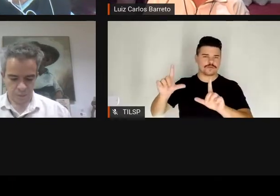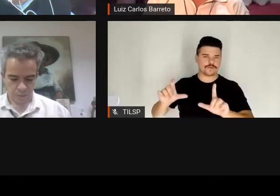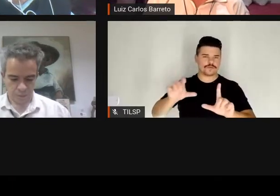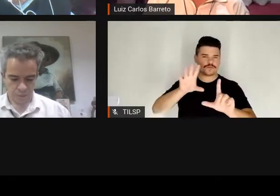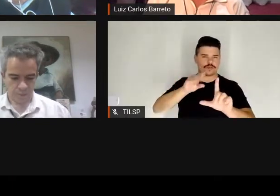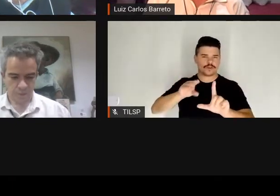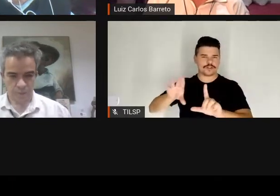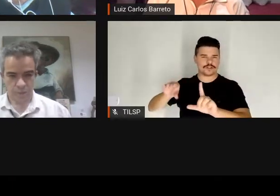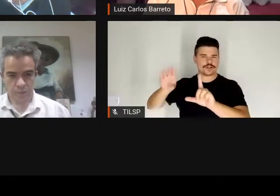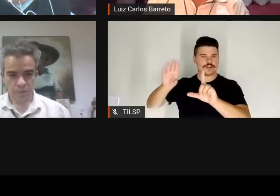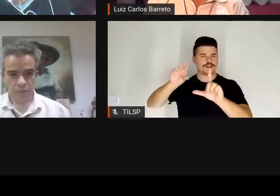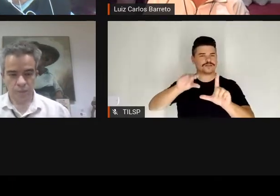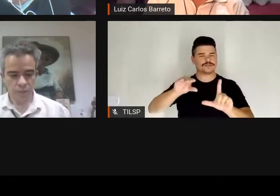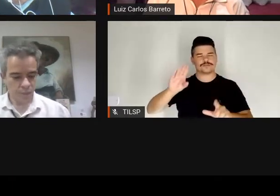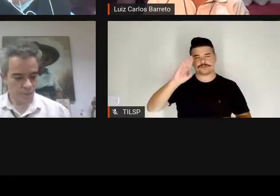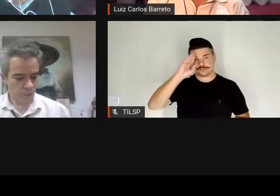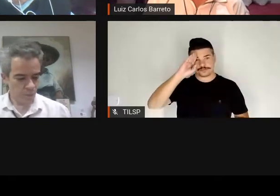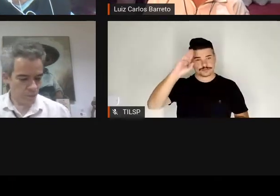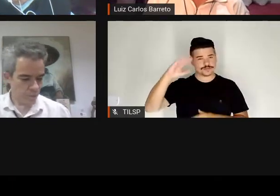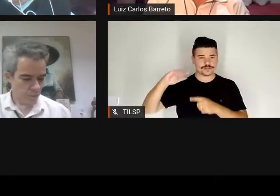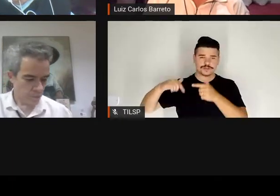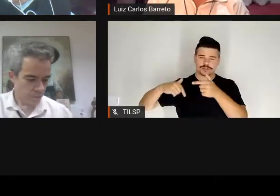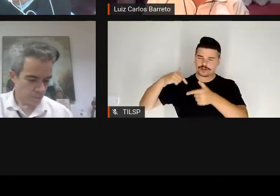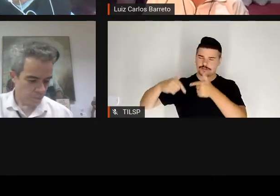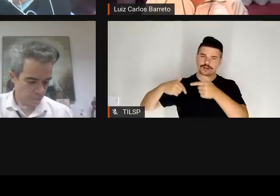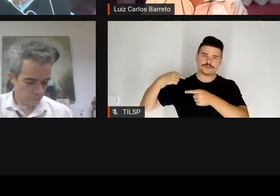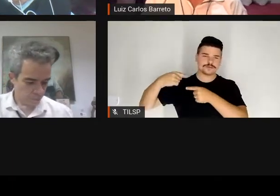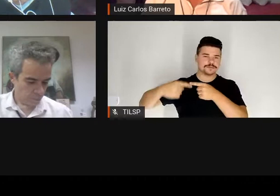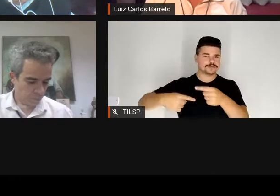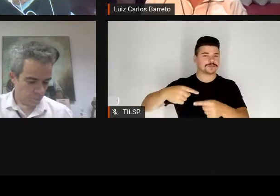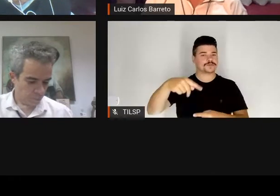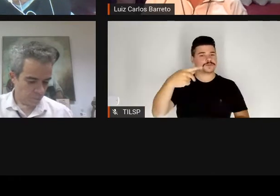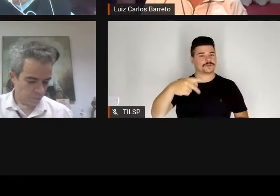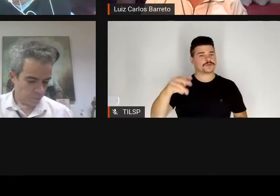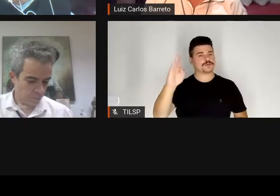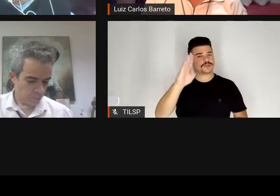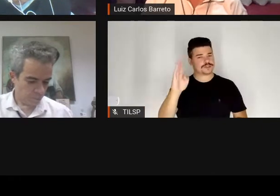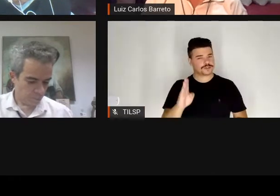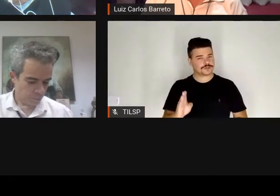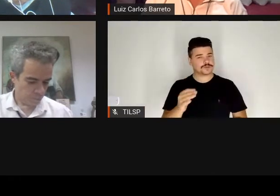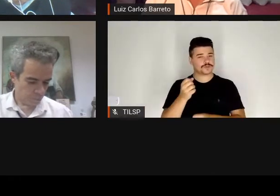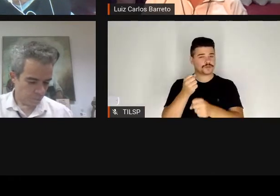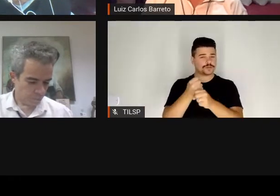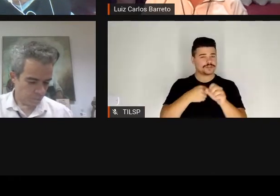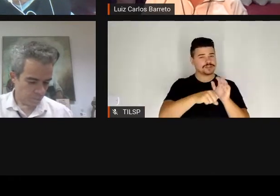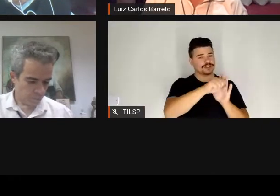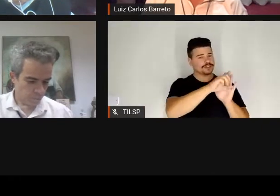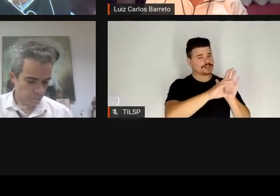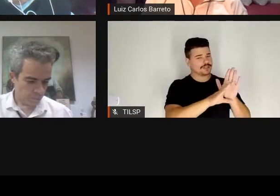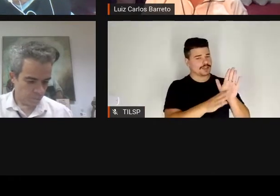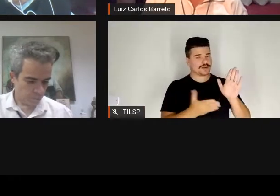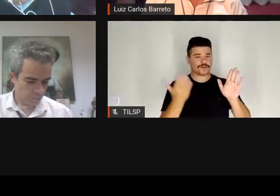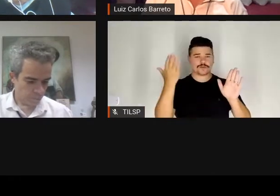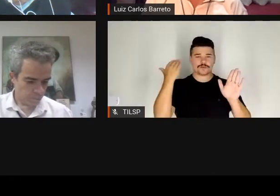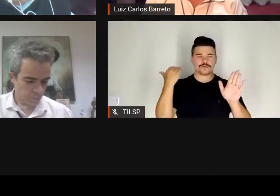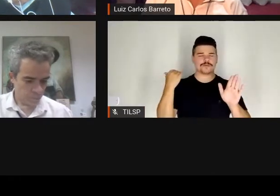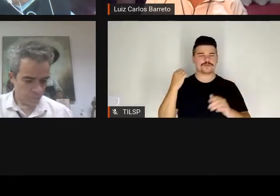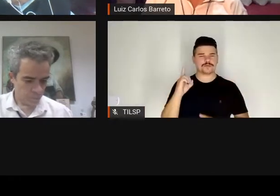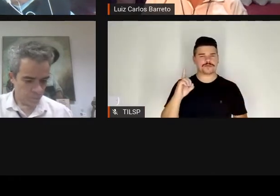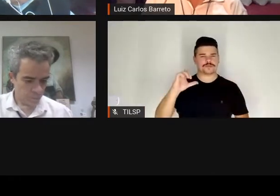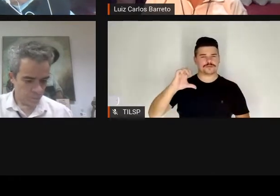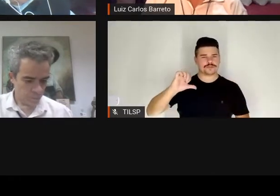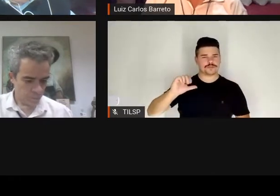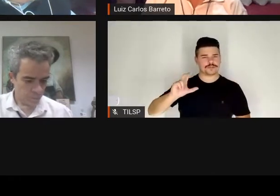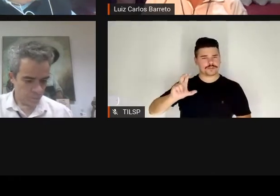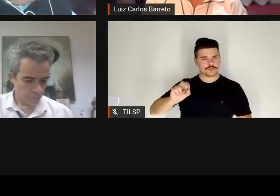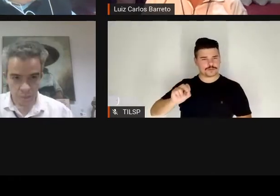nome brilhante do fotojornalismo brasileiro, em meados do século passado, na década de 1950, né? E,